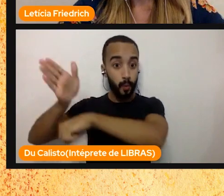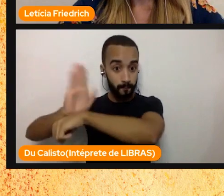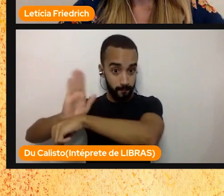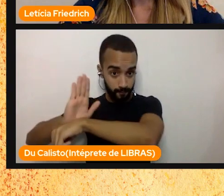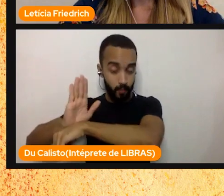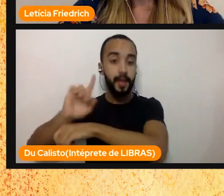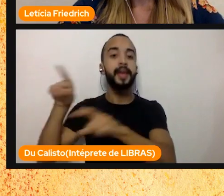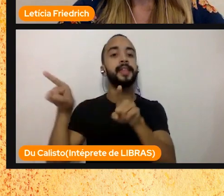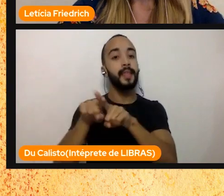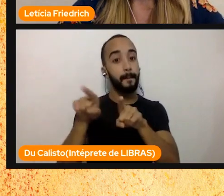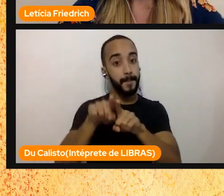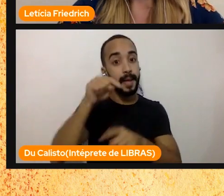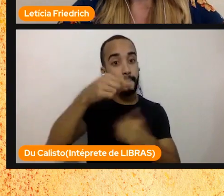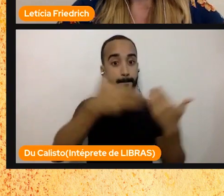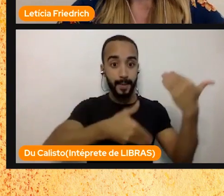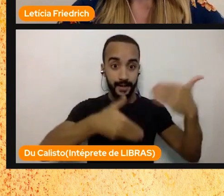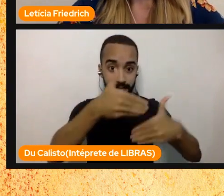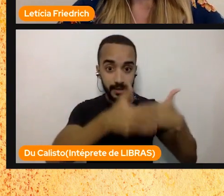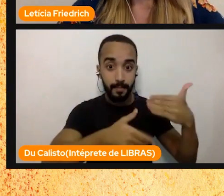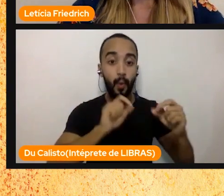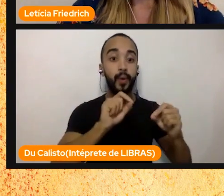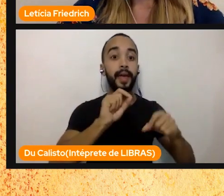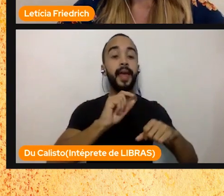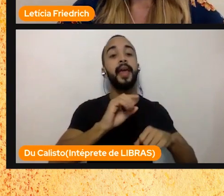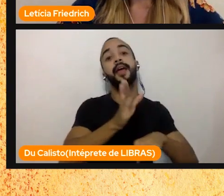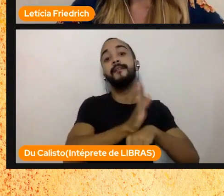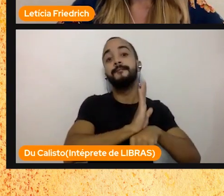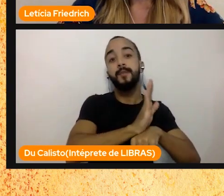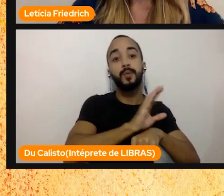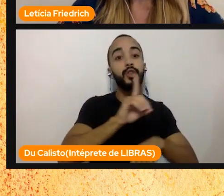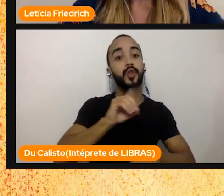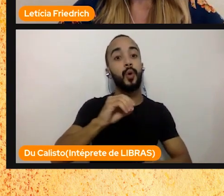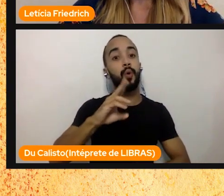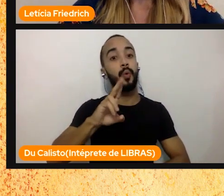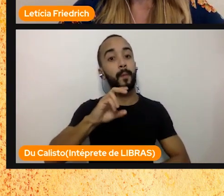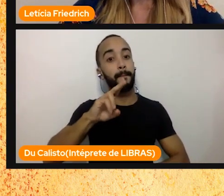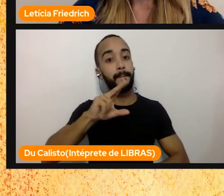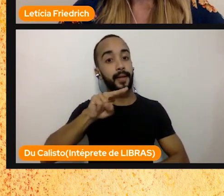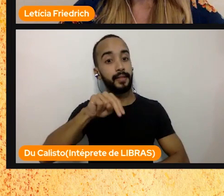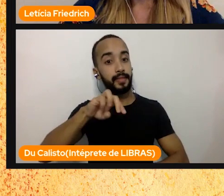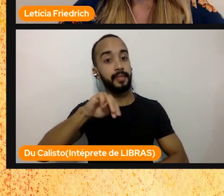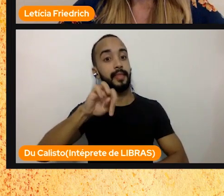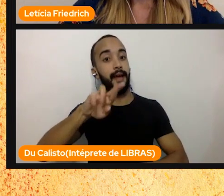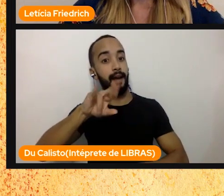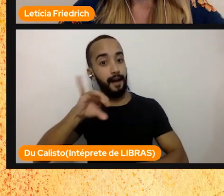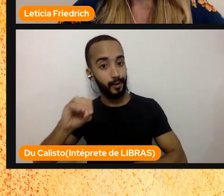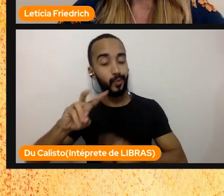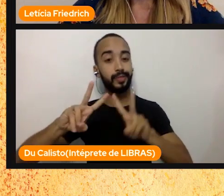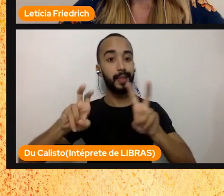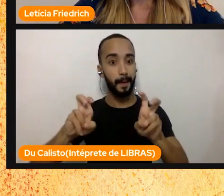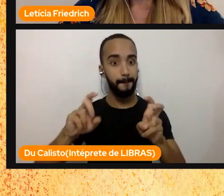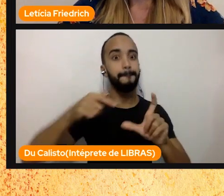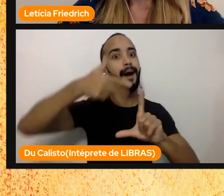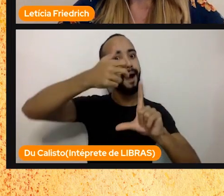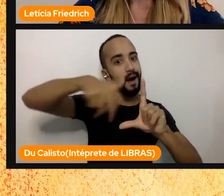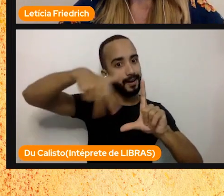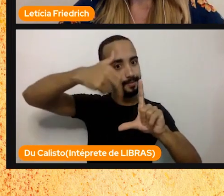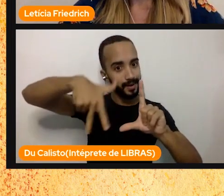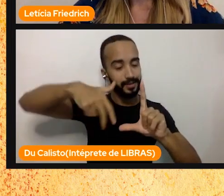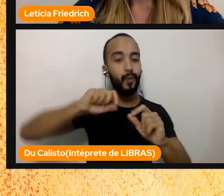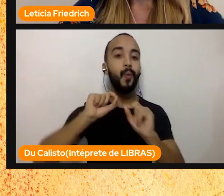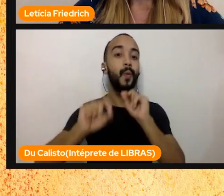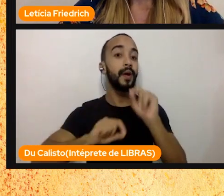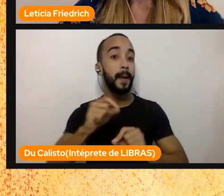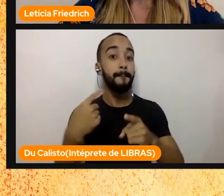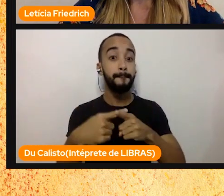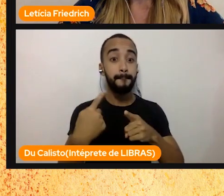que é uma coisa que o Ulisses estava falando agora, que é uma grande tendência, assim, tem aparecido cada vez mais nos festivais,